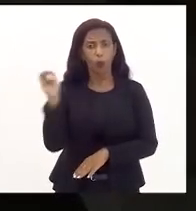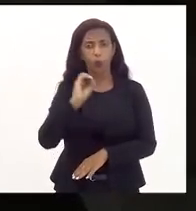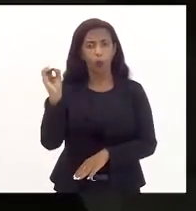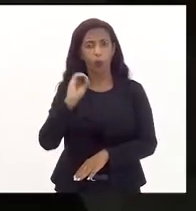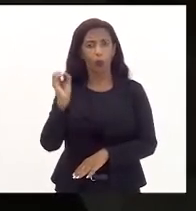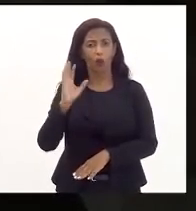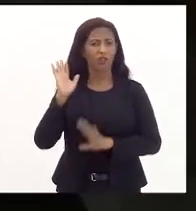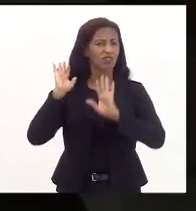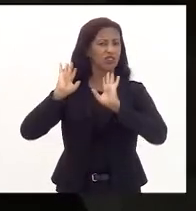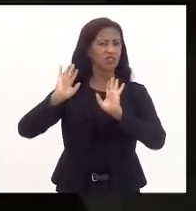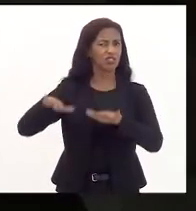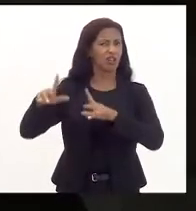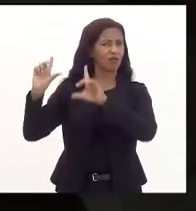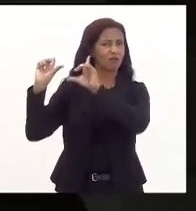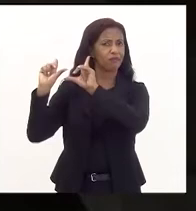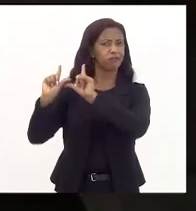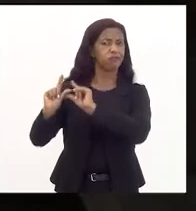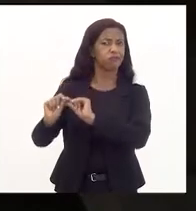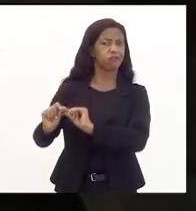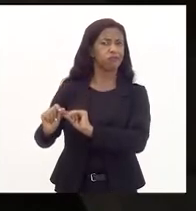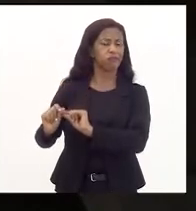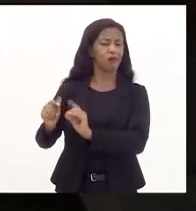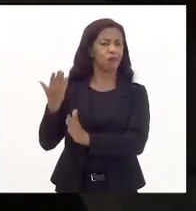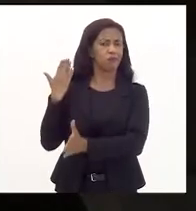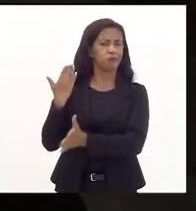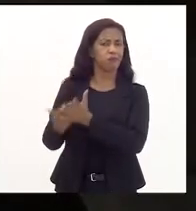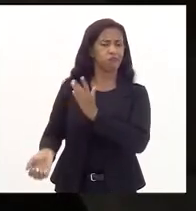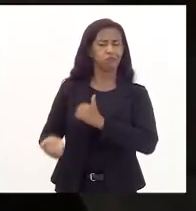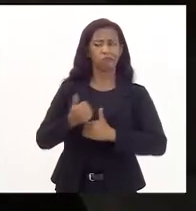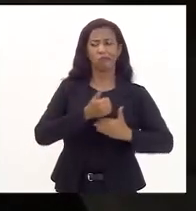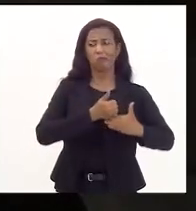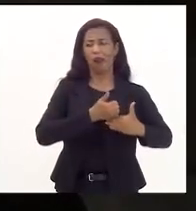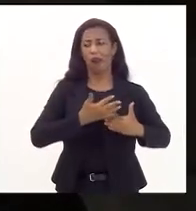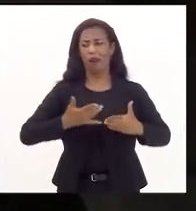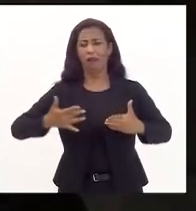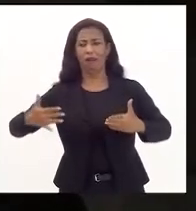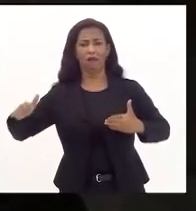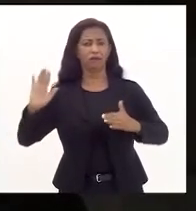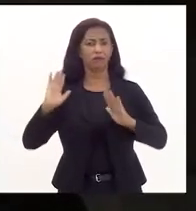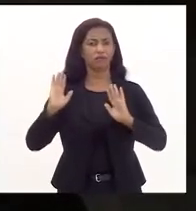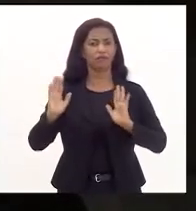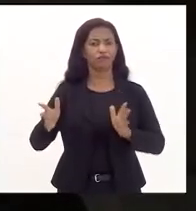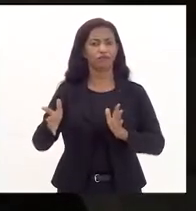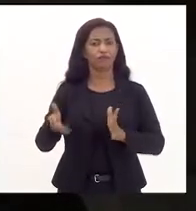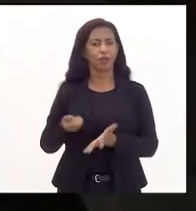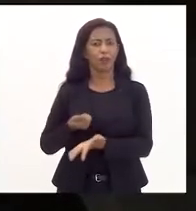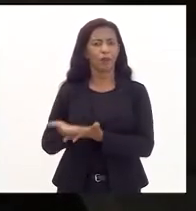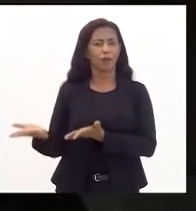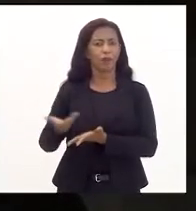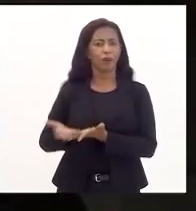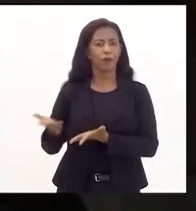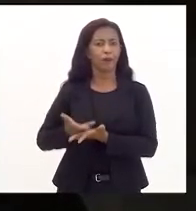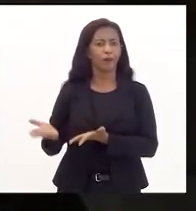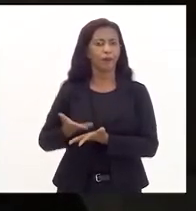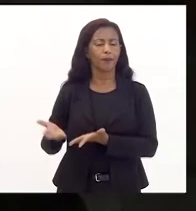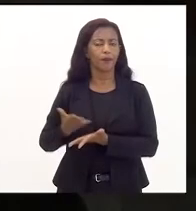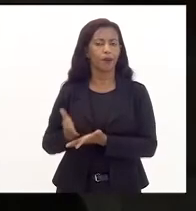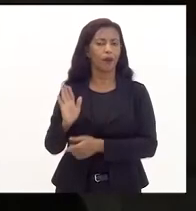foram profundamente reduzidas por um mar, por uma avalanche de benefícios